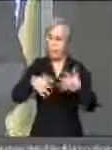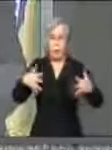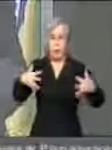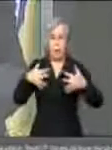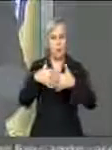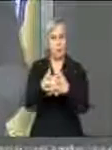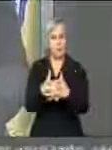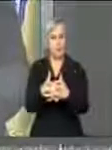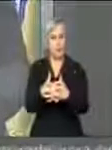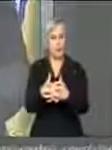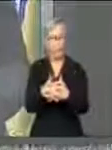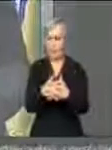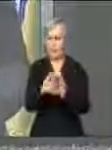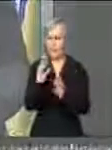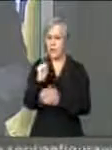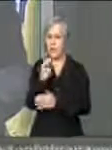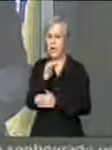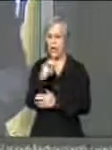desacreditado.